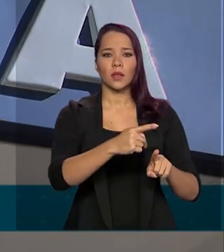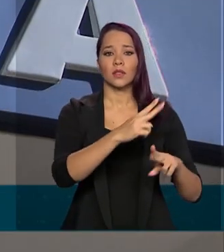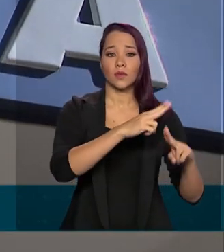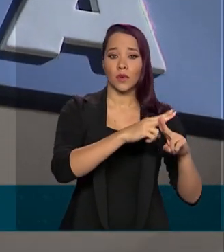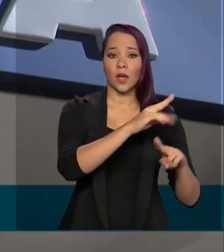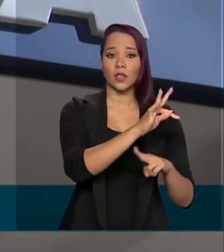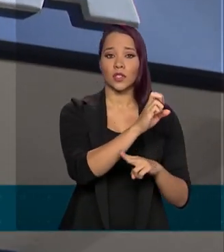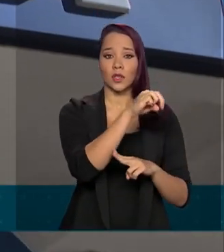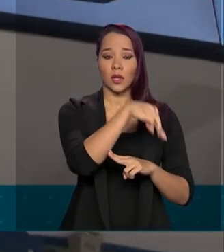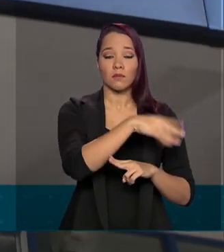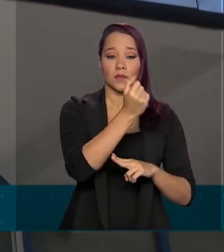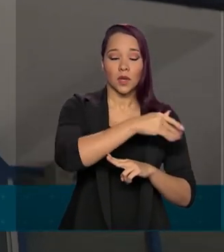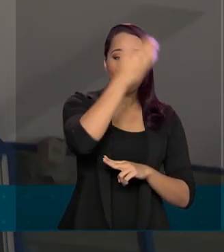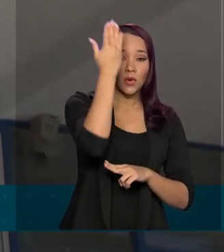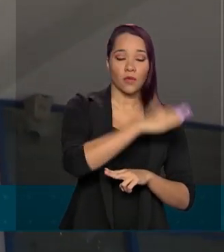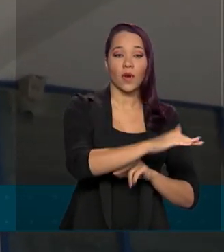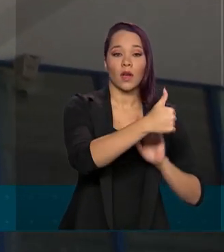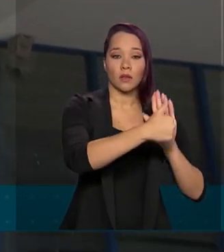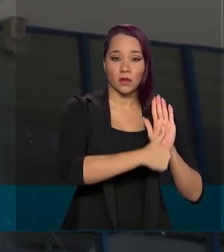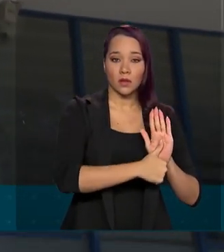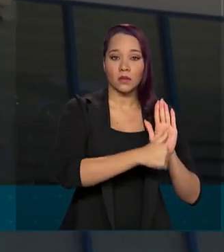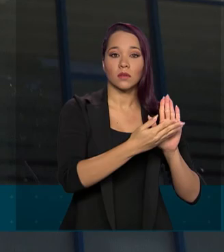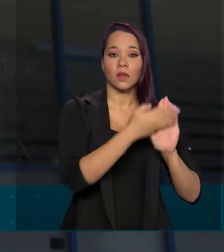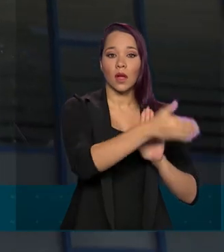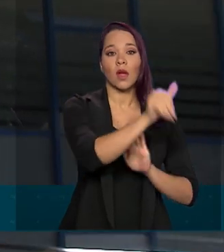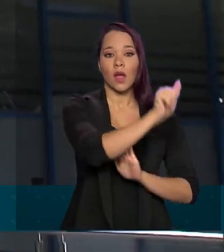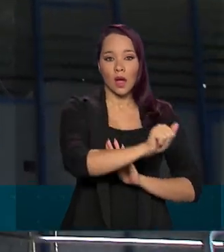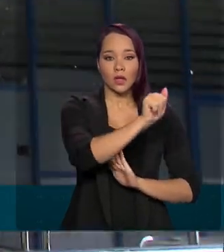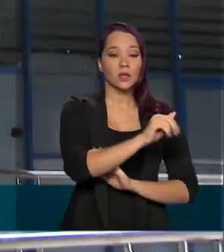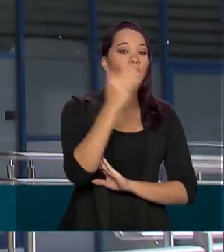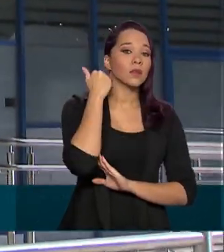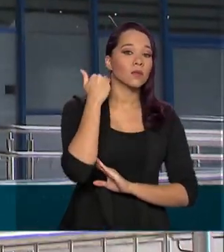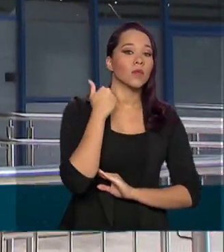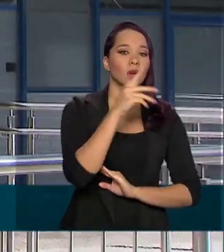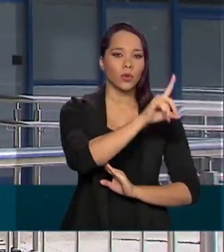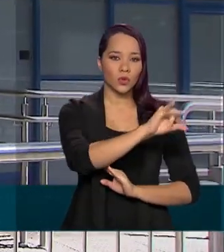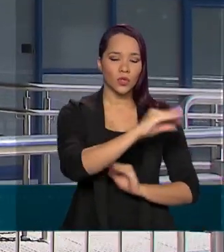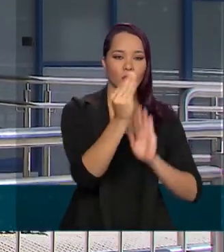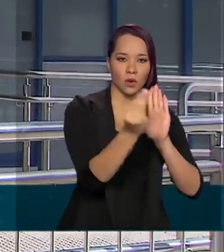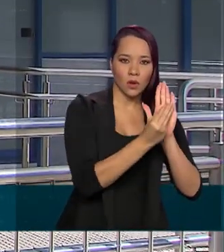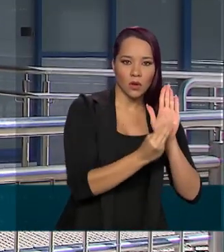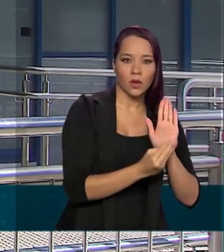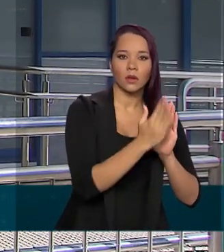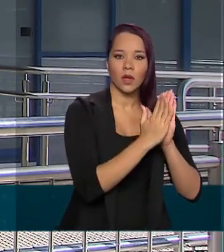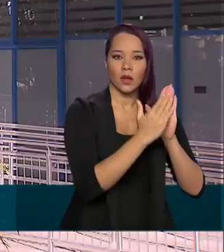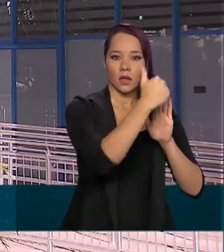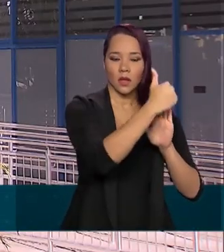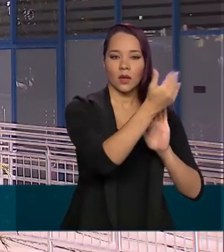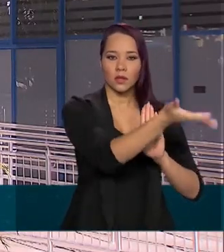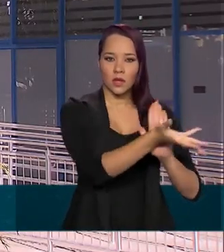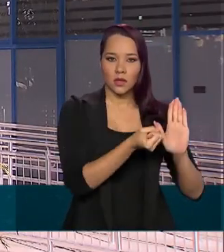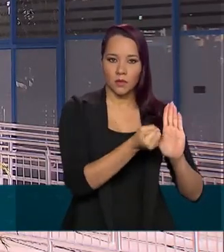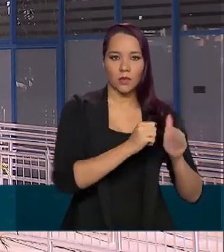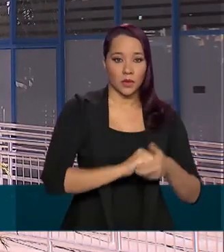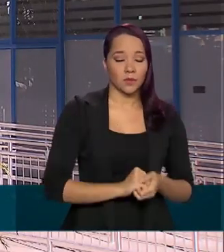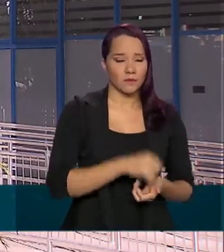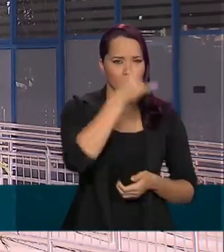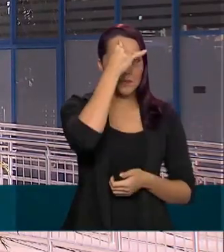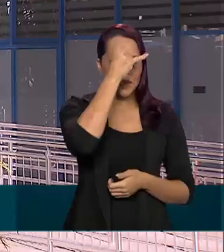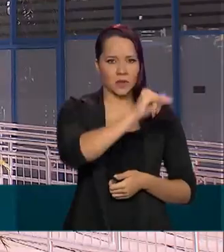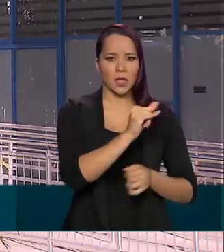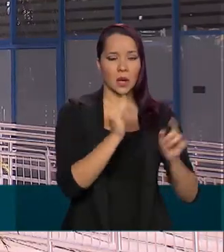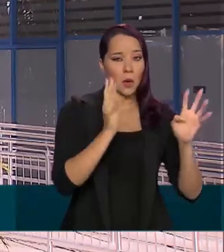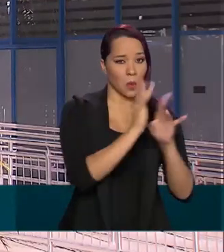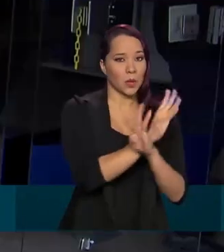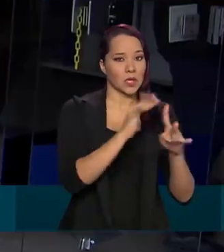e deverão comprovar a identidade em uma agência do banco na data prevista no calendário de recebimento para evitar as